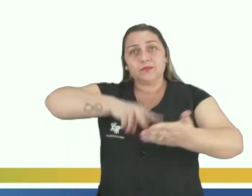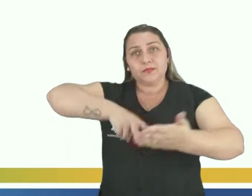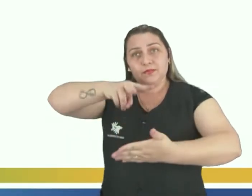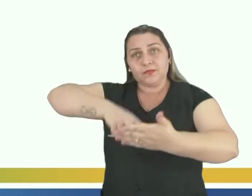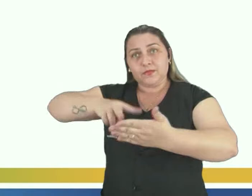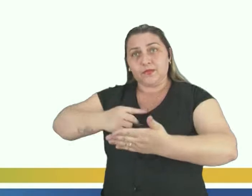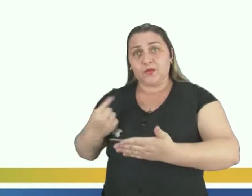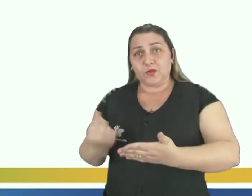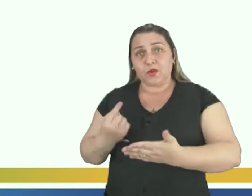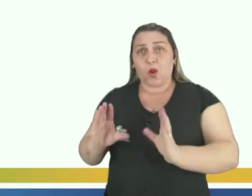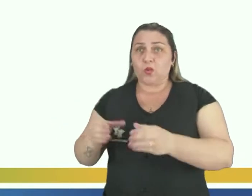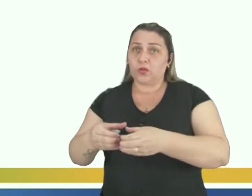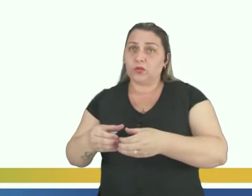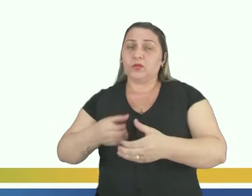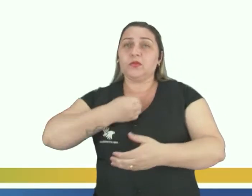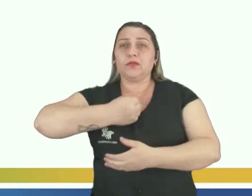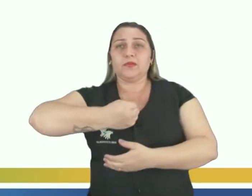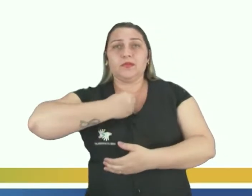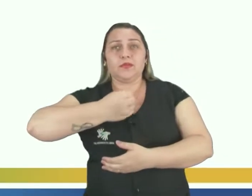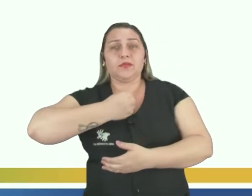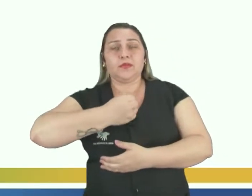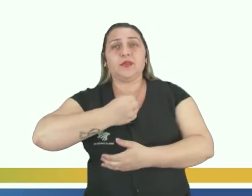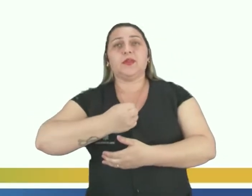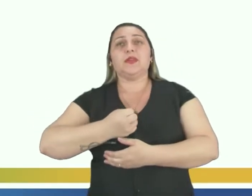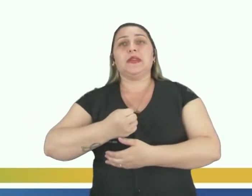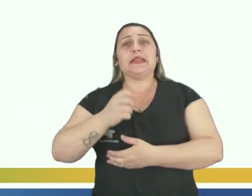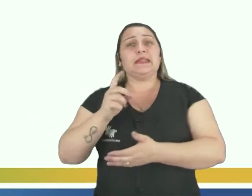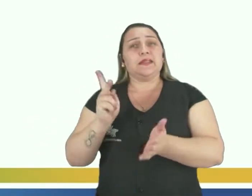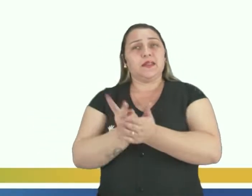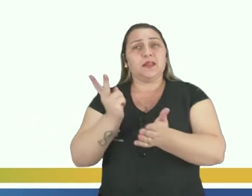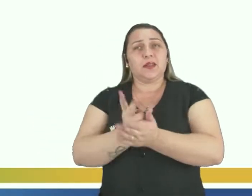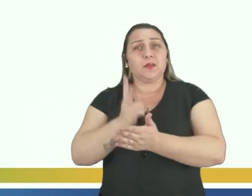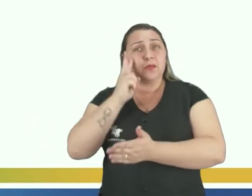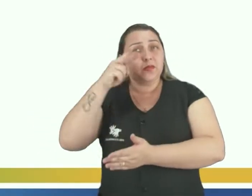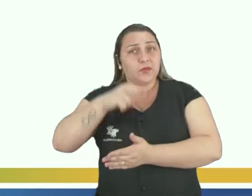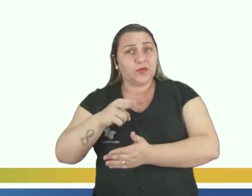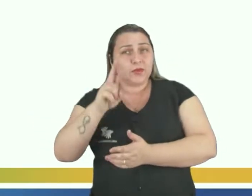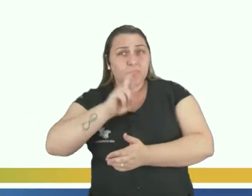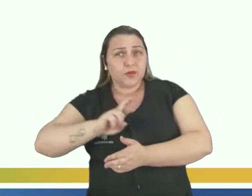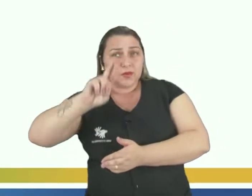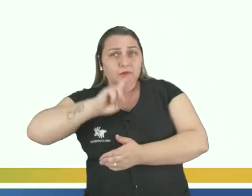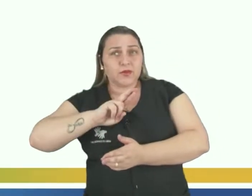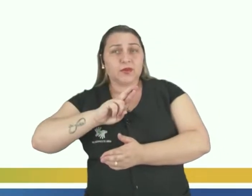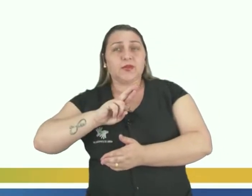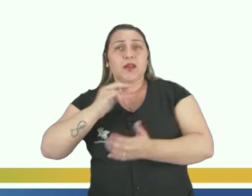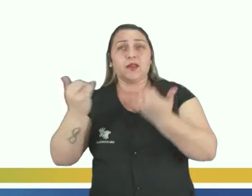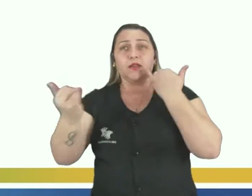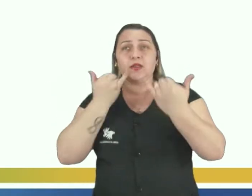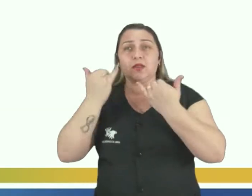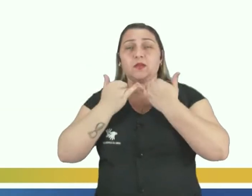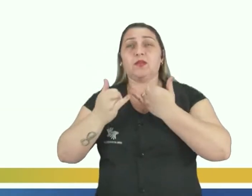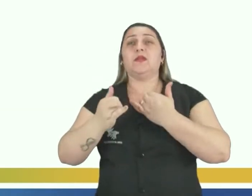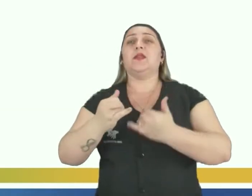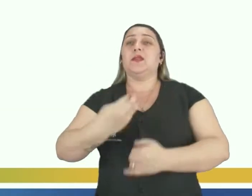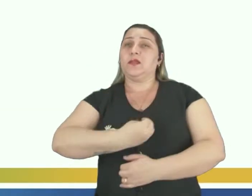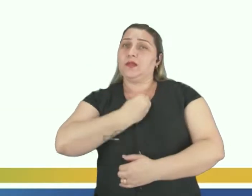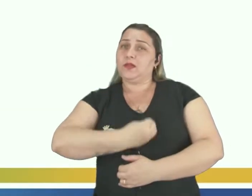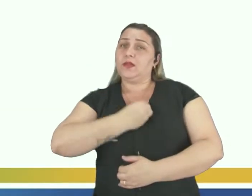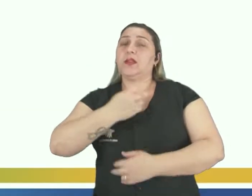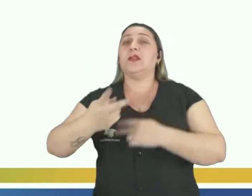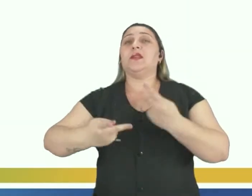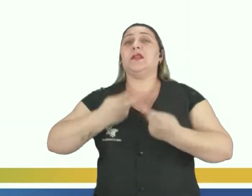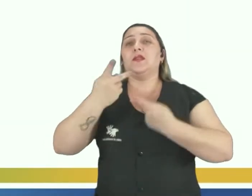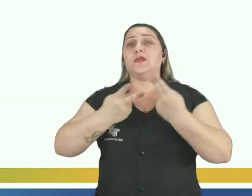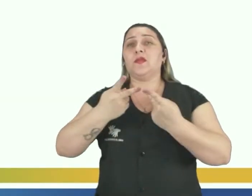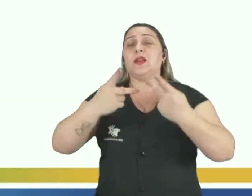leitura individual ou coletiva de uma entrevista e sempre observar as informações presentes na fala do entrevistado sobre determinado